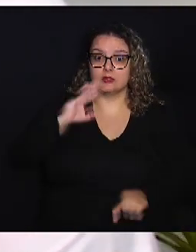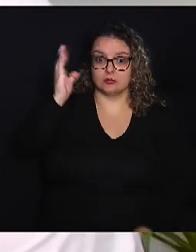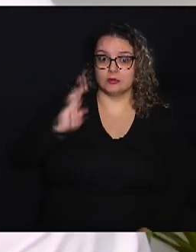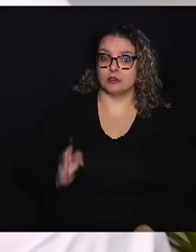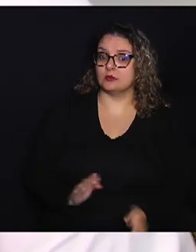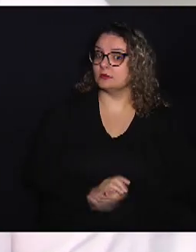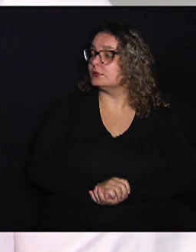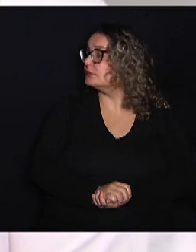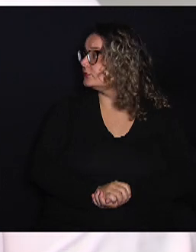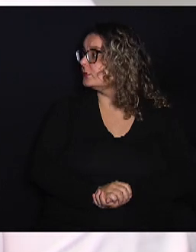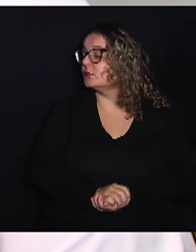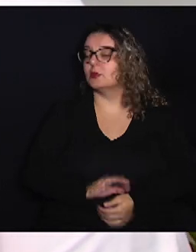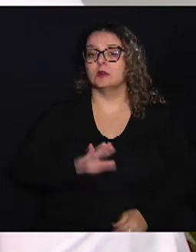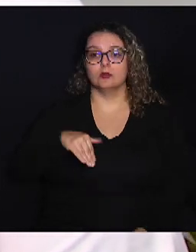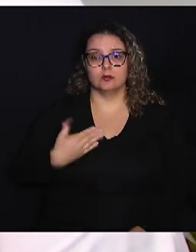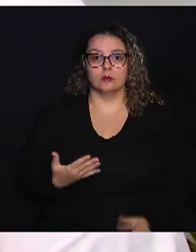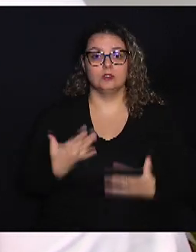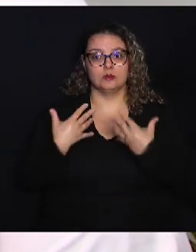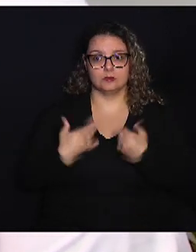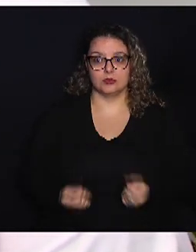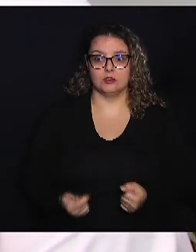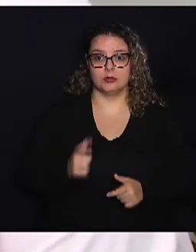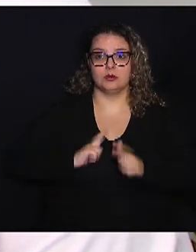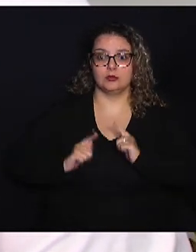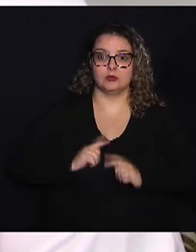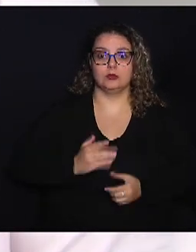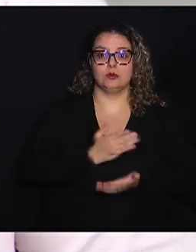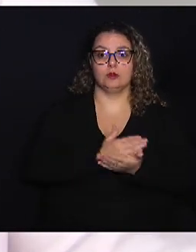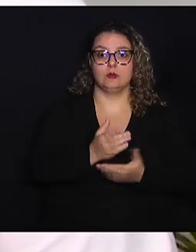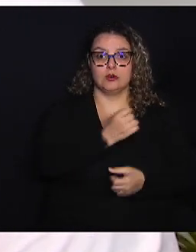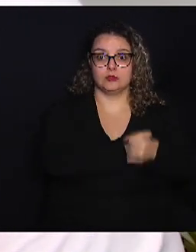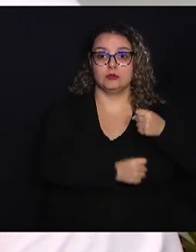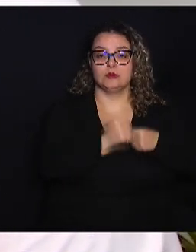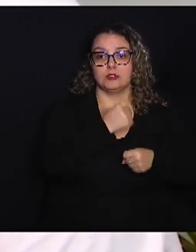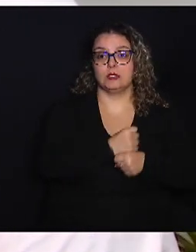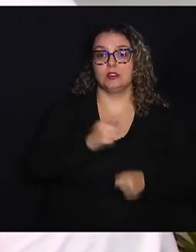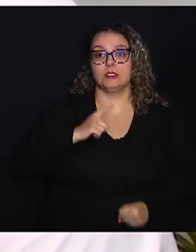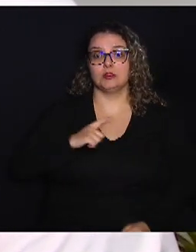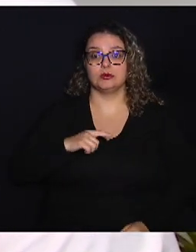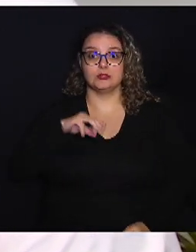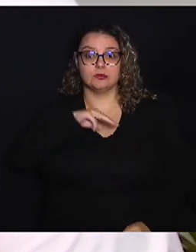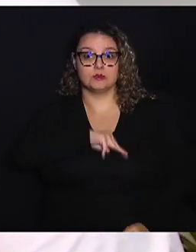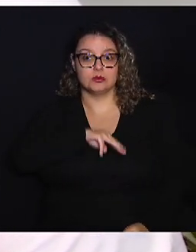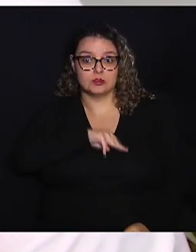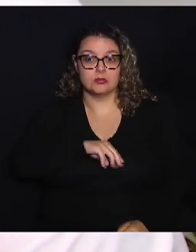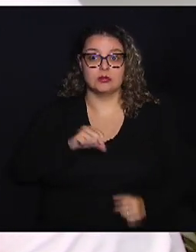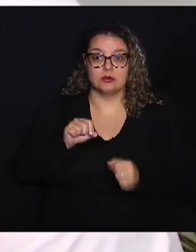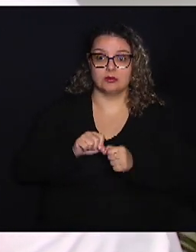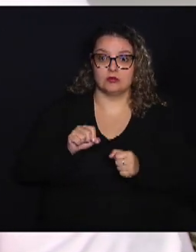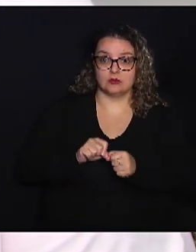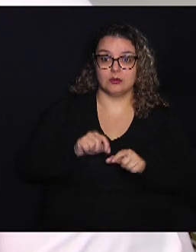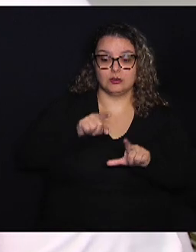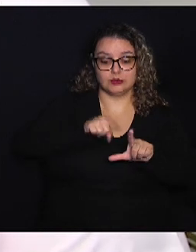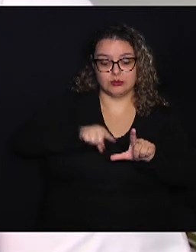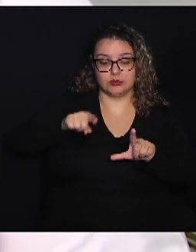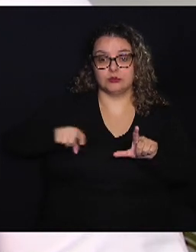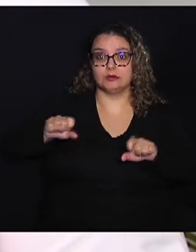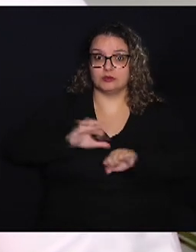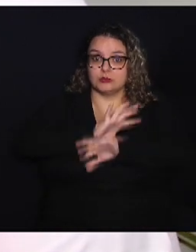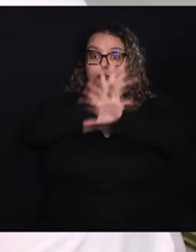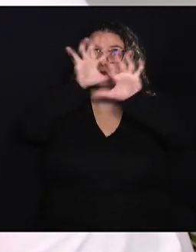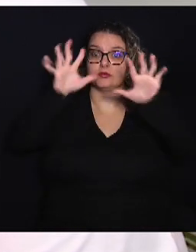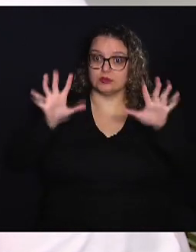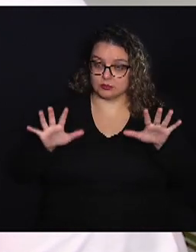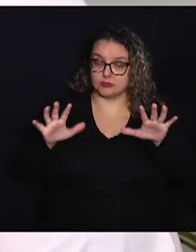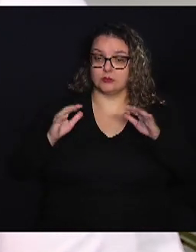assumimos a gestão no início do ano passado, tínhamos essa missão de fazer com que os índices de transparência